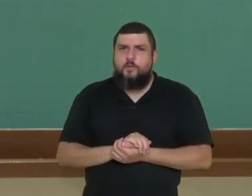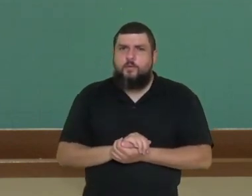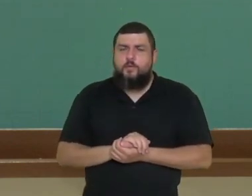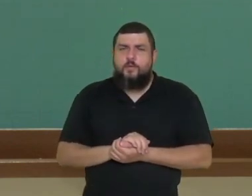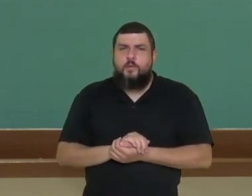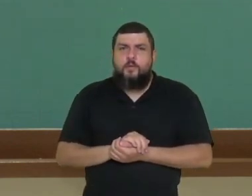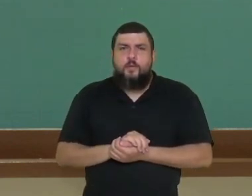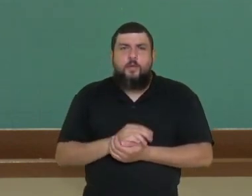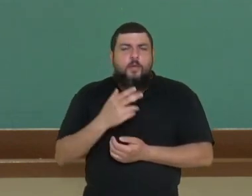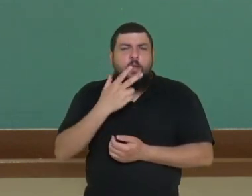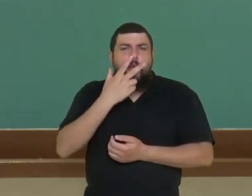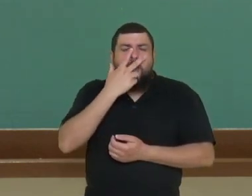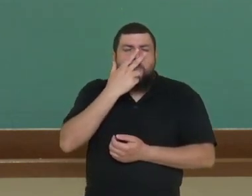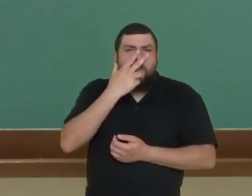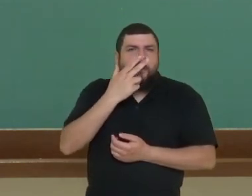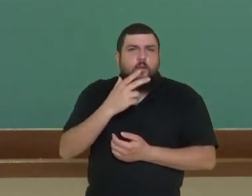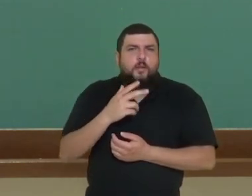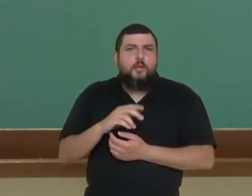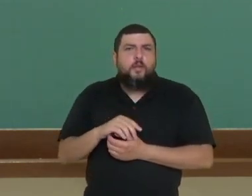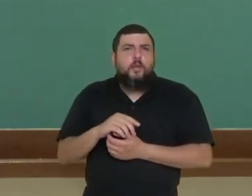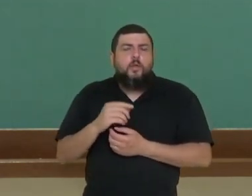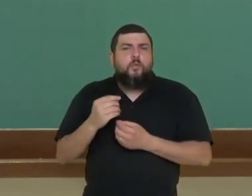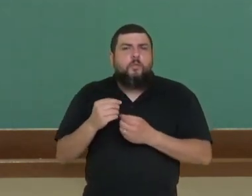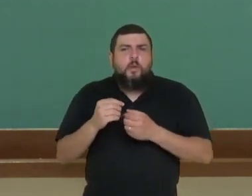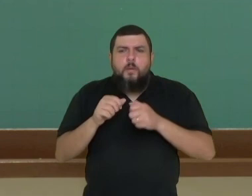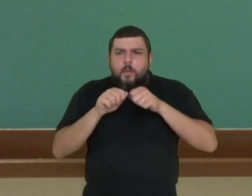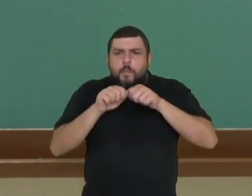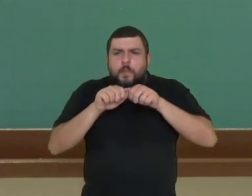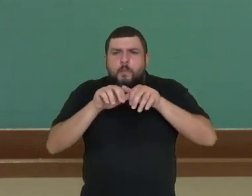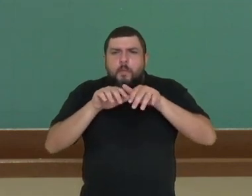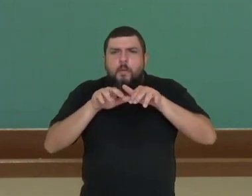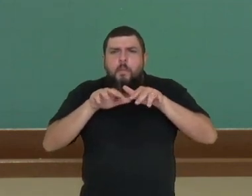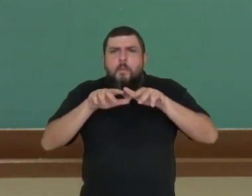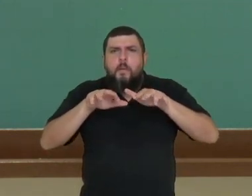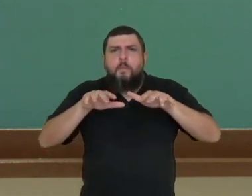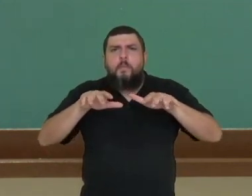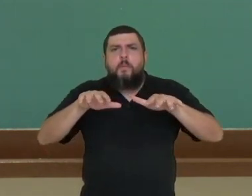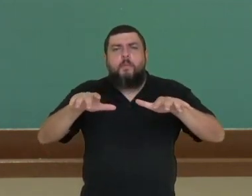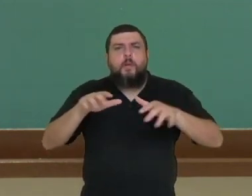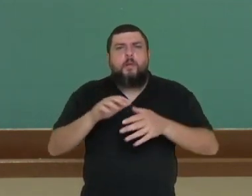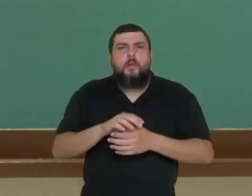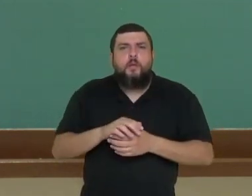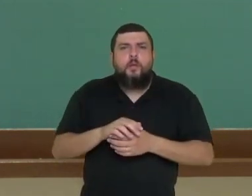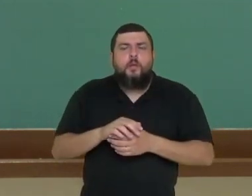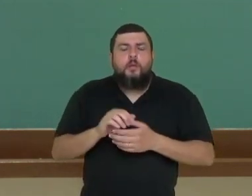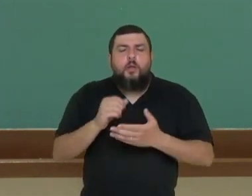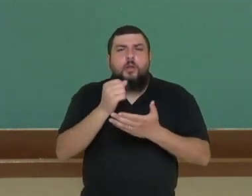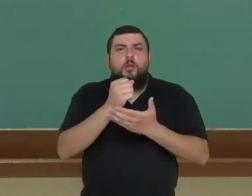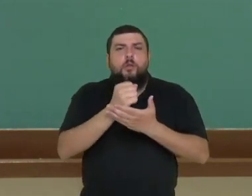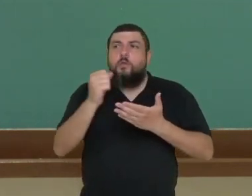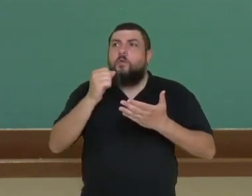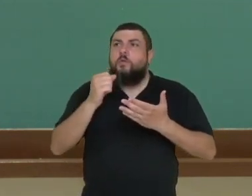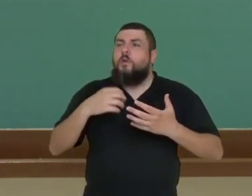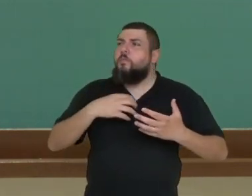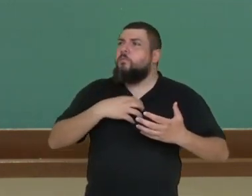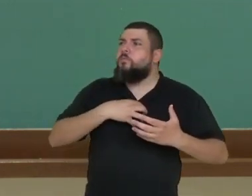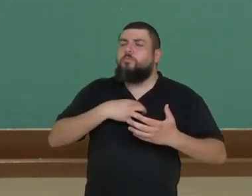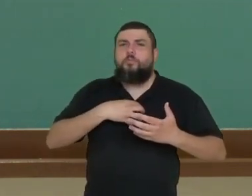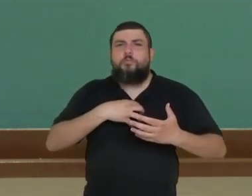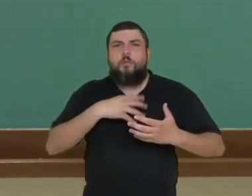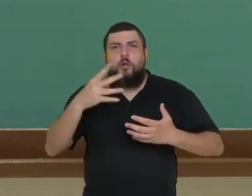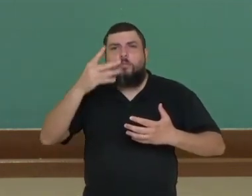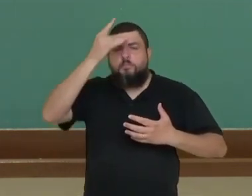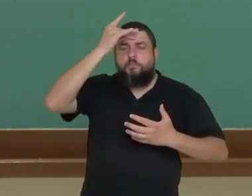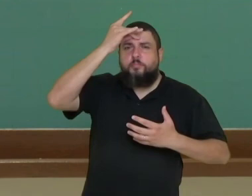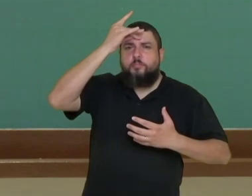tipo um elefante sem fio. Vai um contando para o outro, quando vê, surgiu a imagem, fica impregnada e a gente só consegue associar